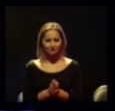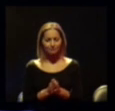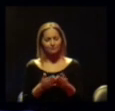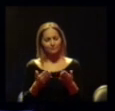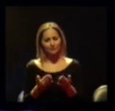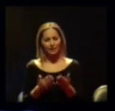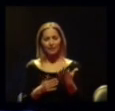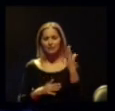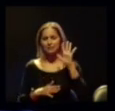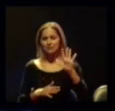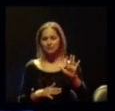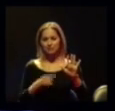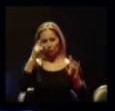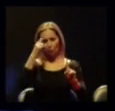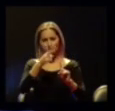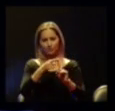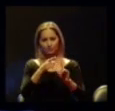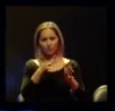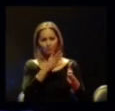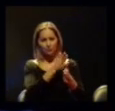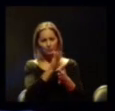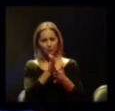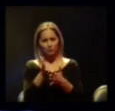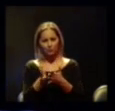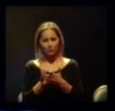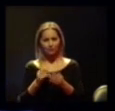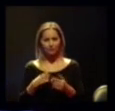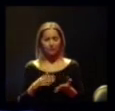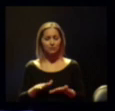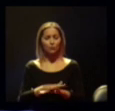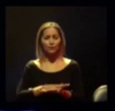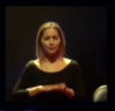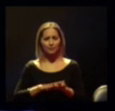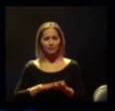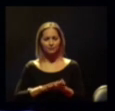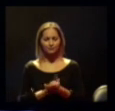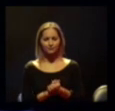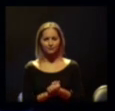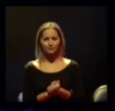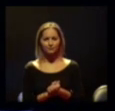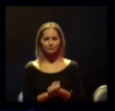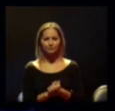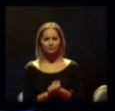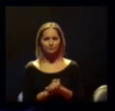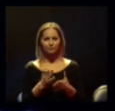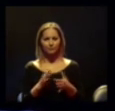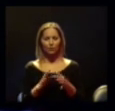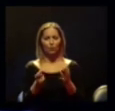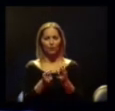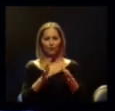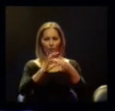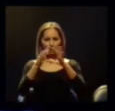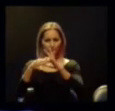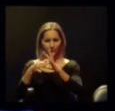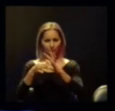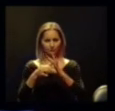Existem 5 objetivos, no qual enumero e no qual são os pilares da Ashes Europe, como os Anéis Olímpicos.